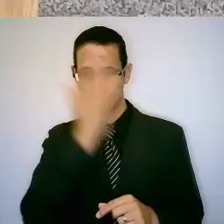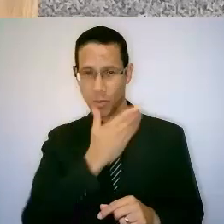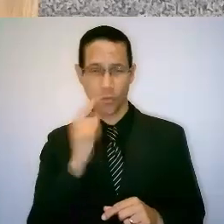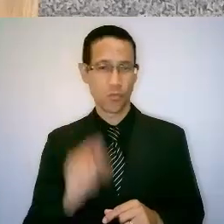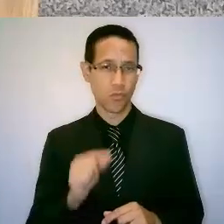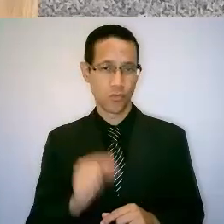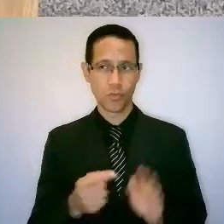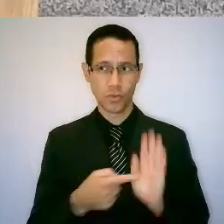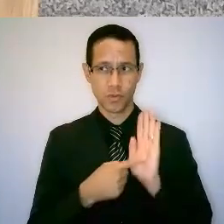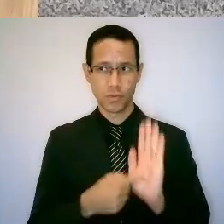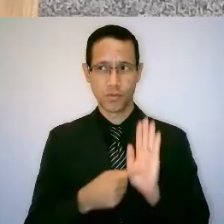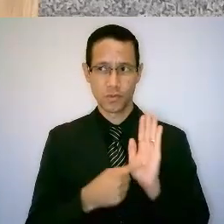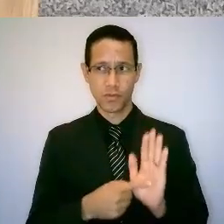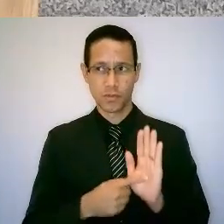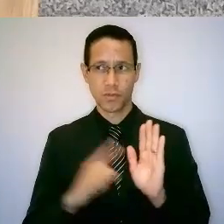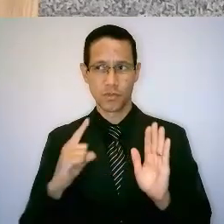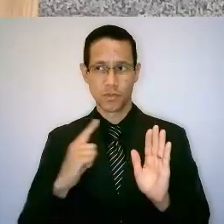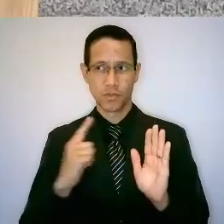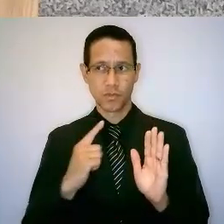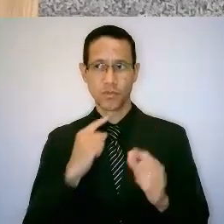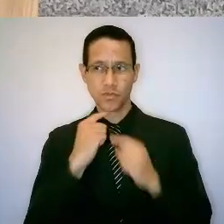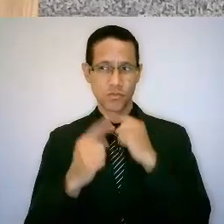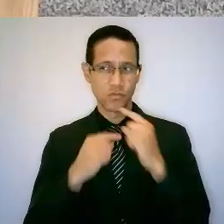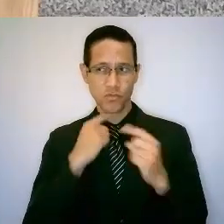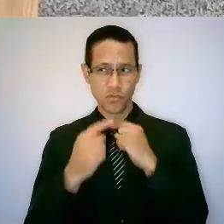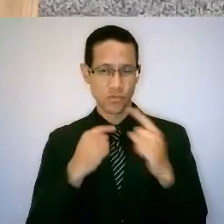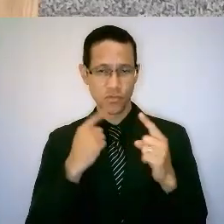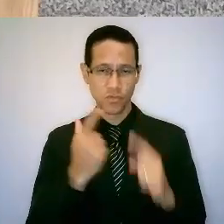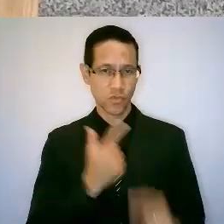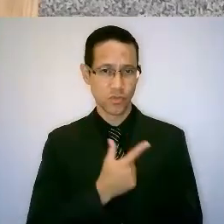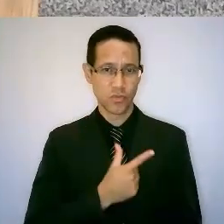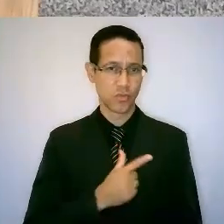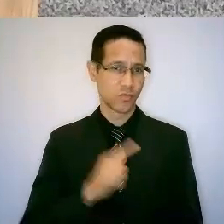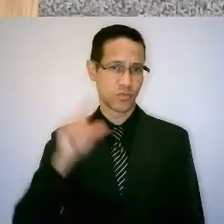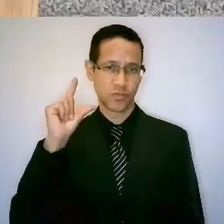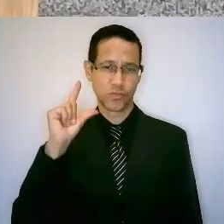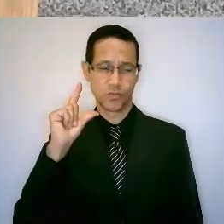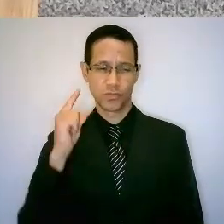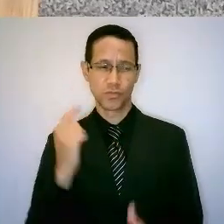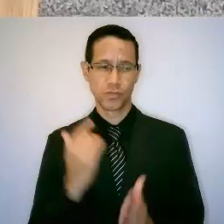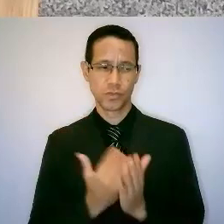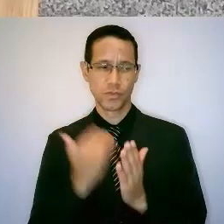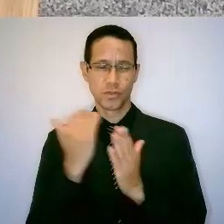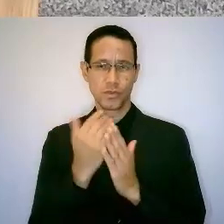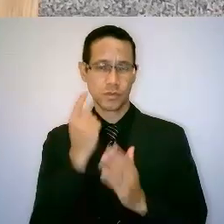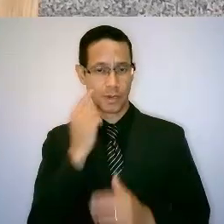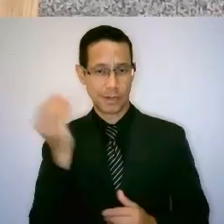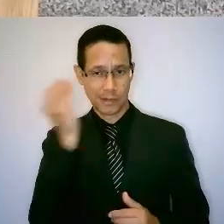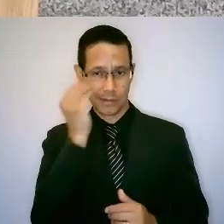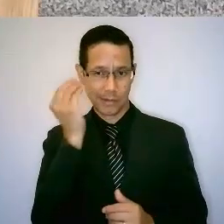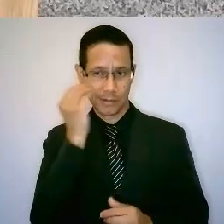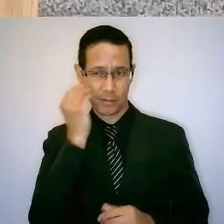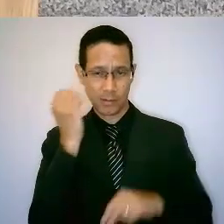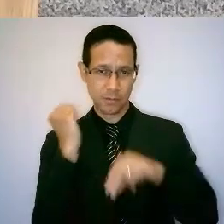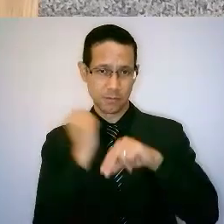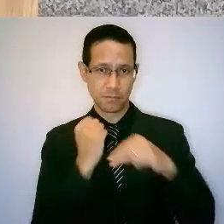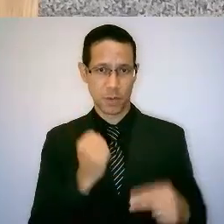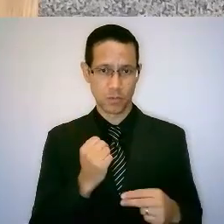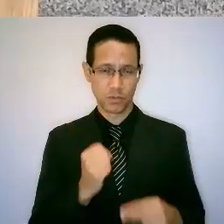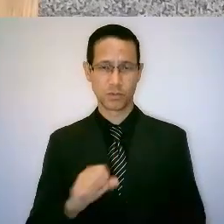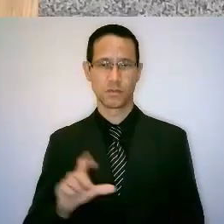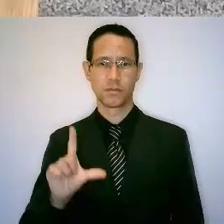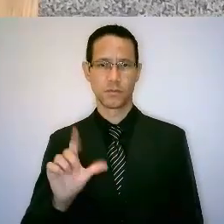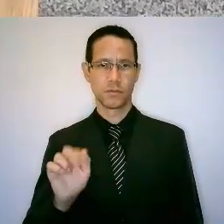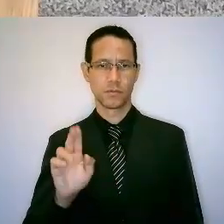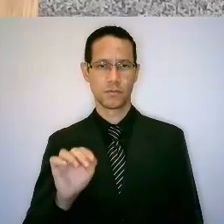demonstrar que efetivamente tinha uma dúvida para além do razoável em relação ao homicídio tentado o lado do exame do local do